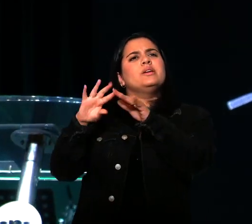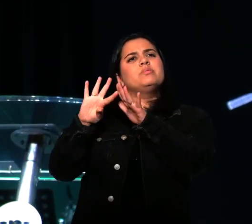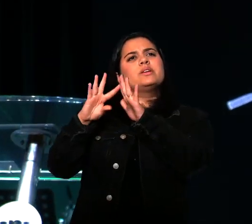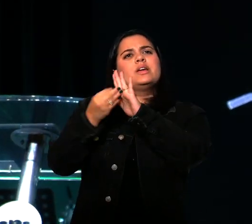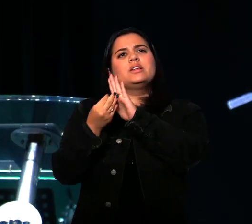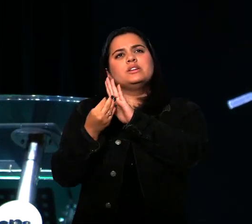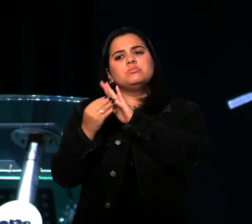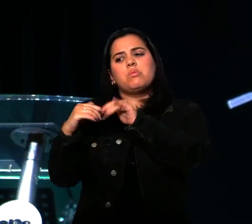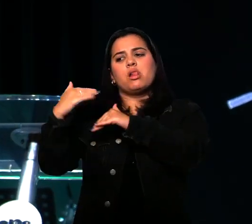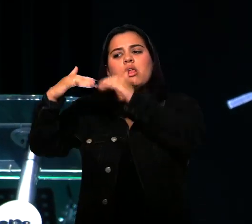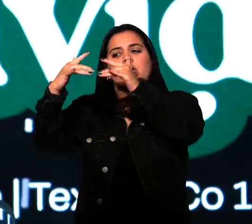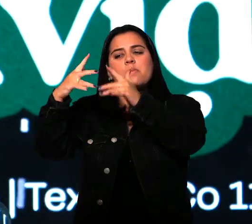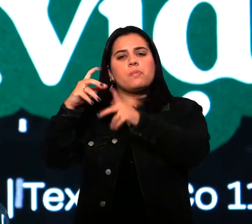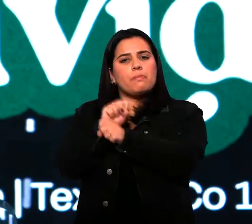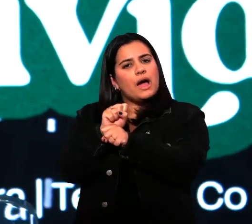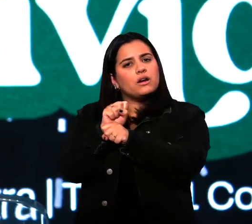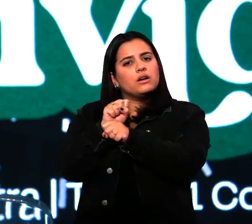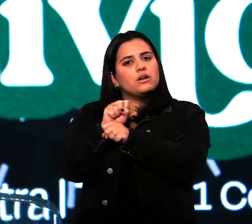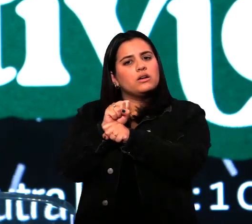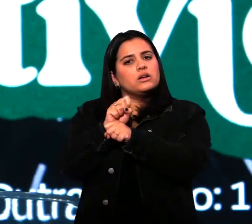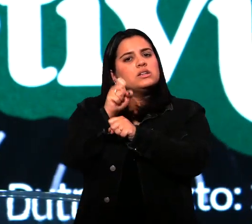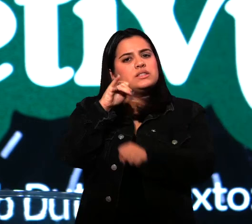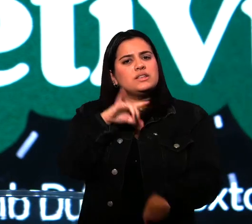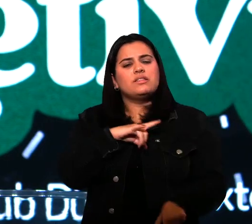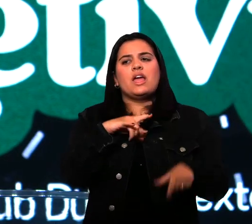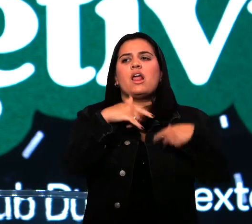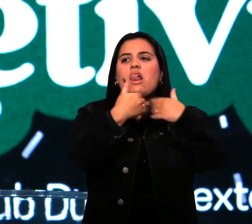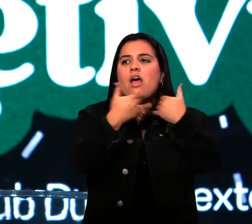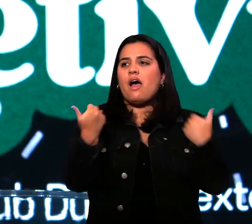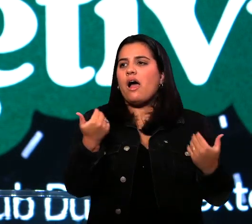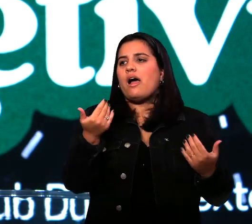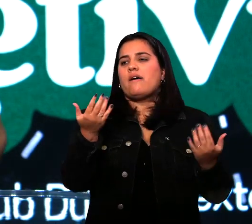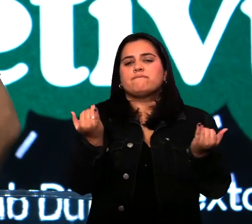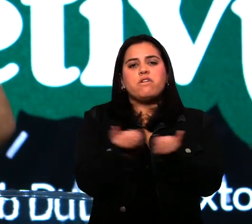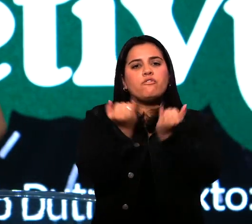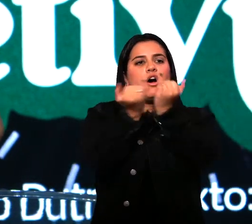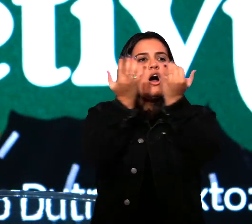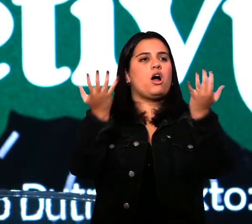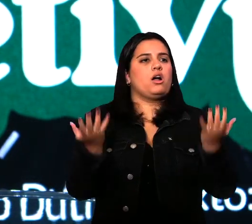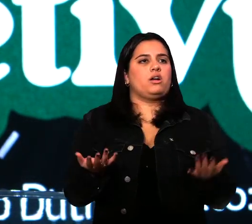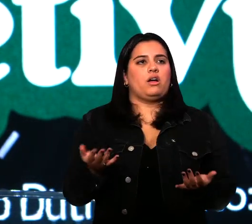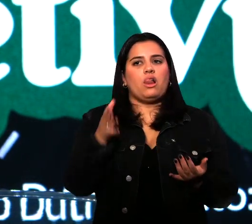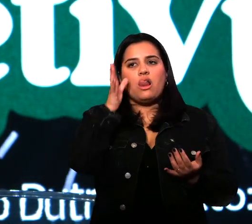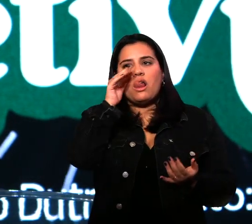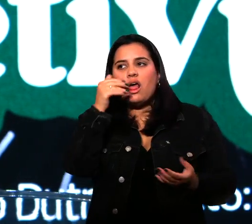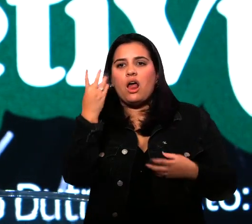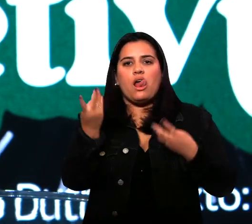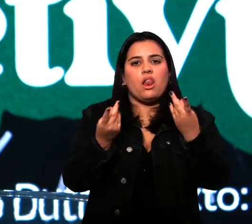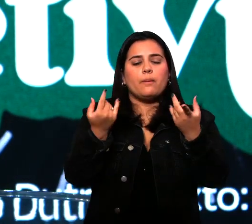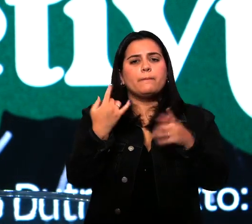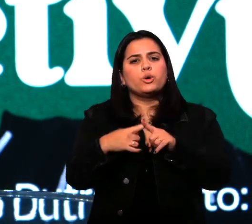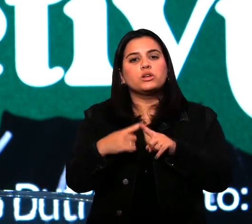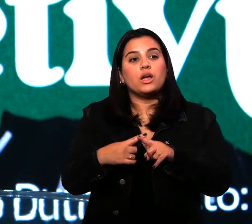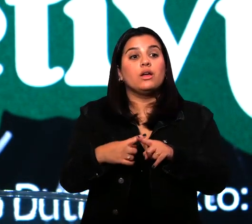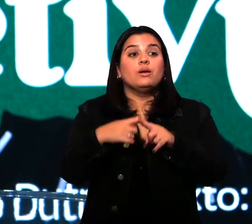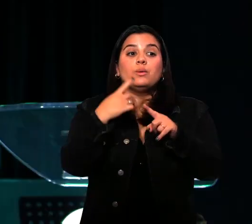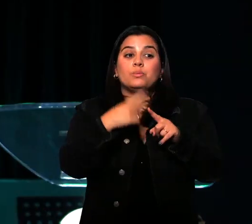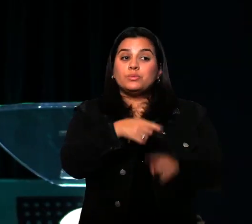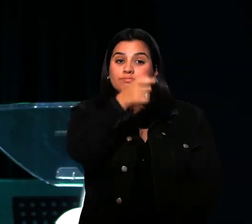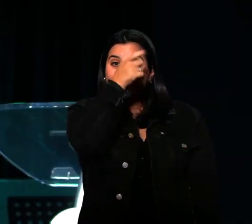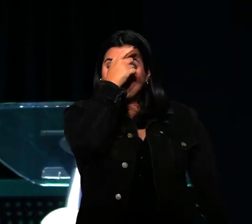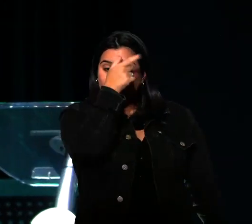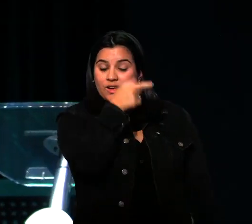crescer quando existe tanta divisão, comparação, inimizade, fofocaiada e complicação por aí afora? Porque o inimigo sabe exatamente onde